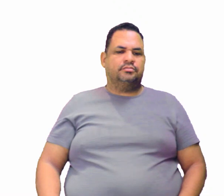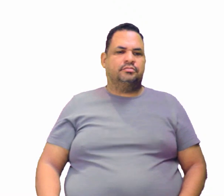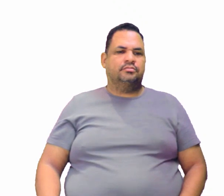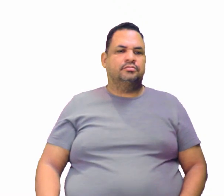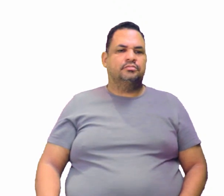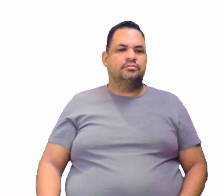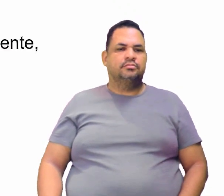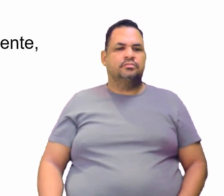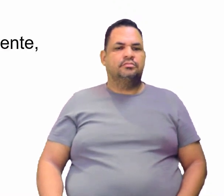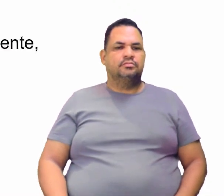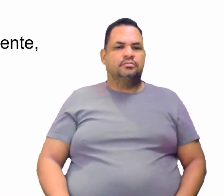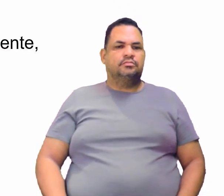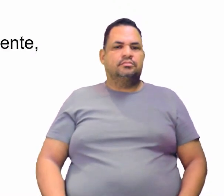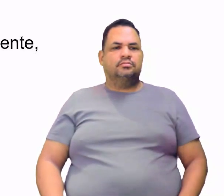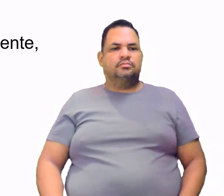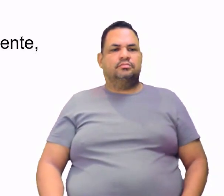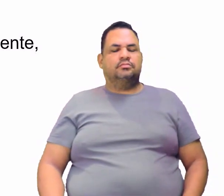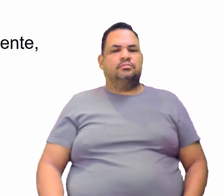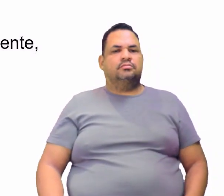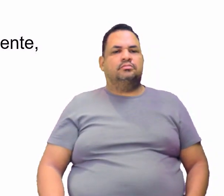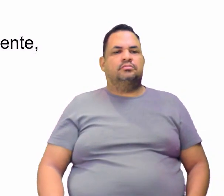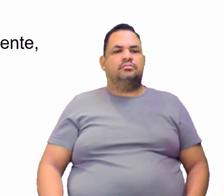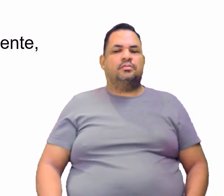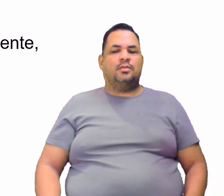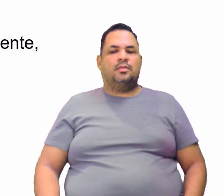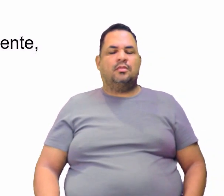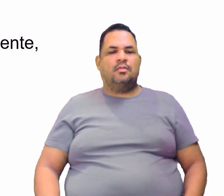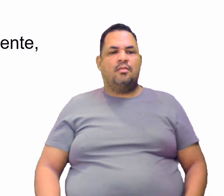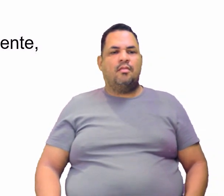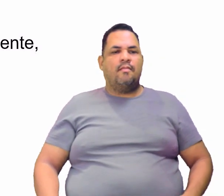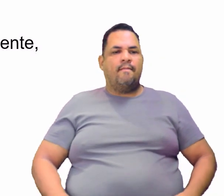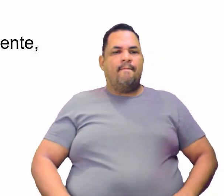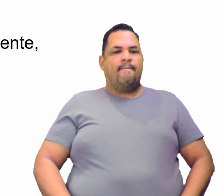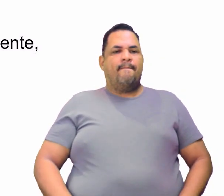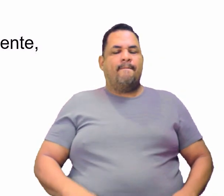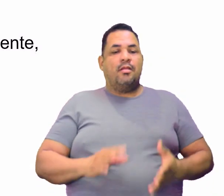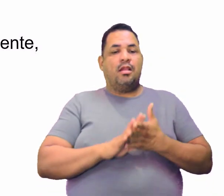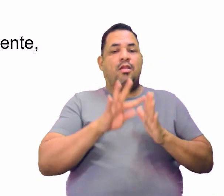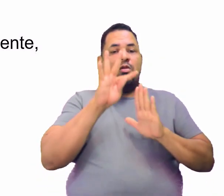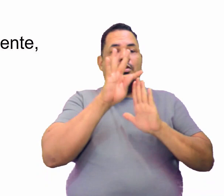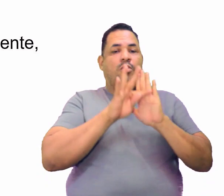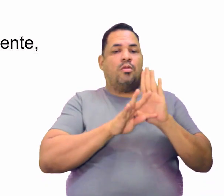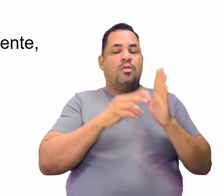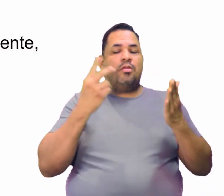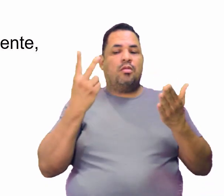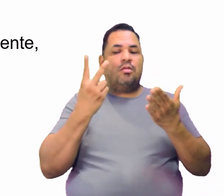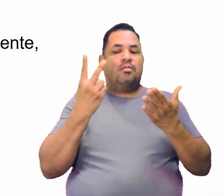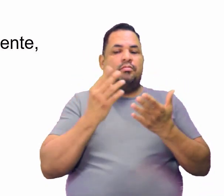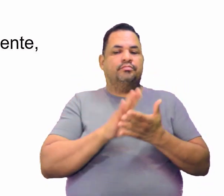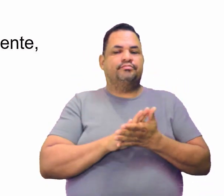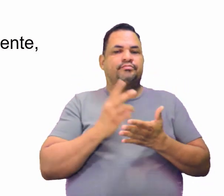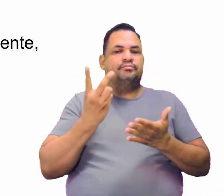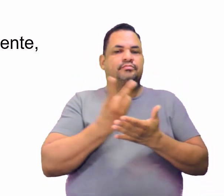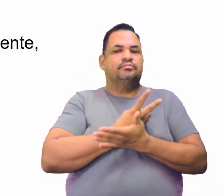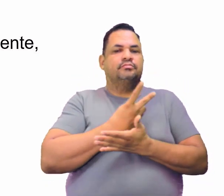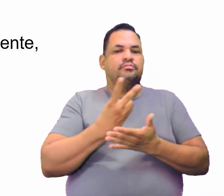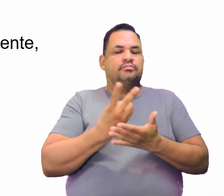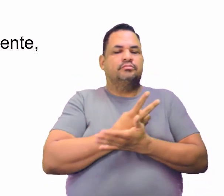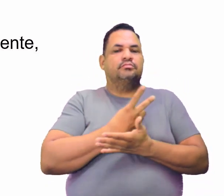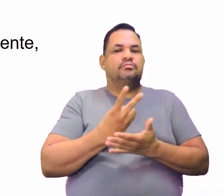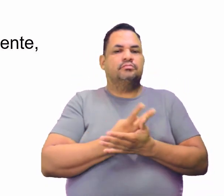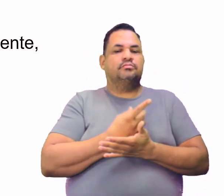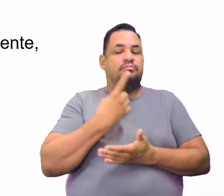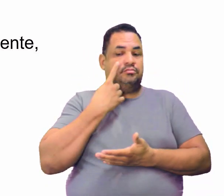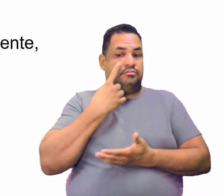trovadores. Com relação ao texto, é incorreto?